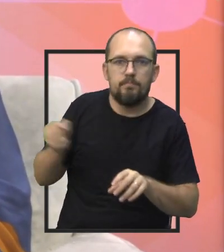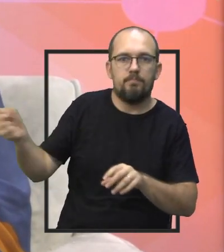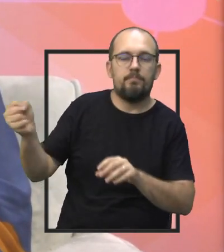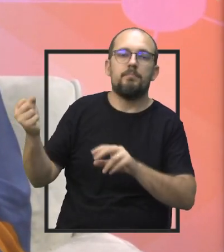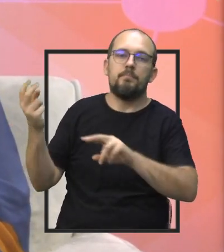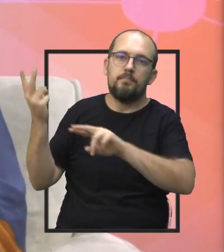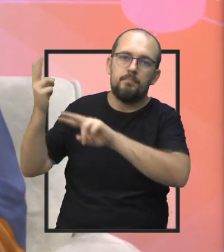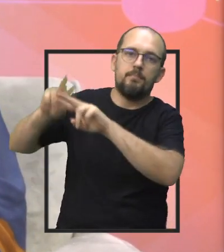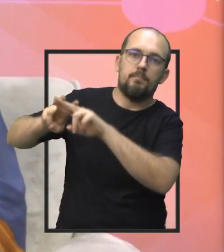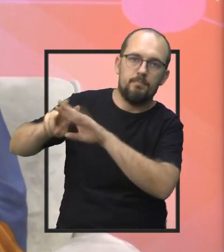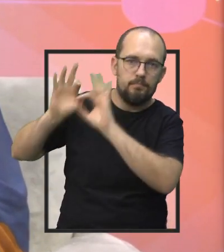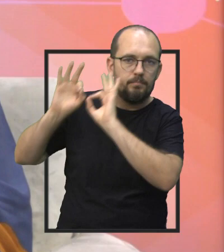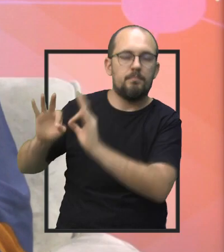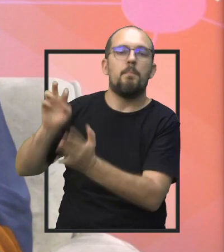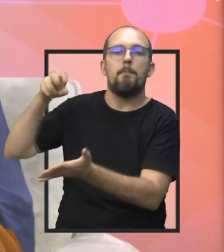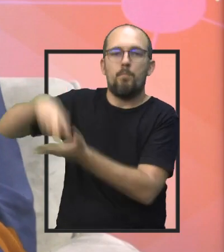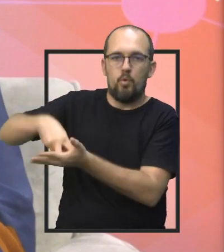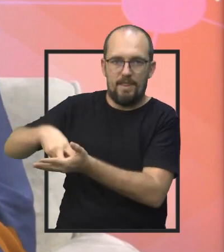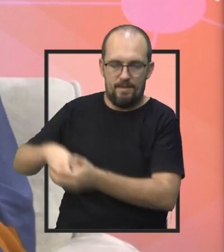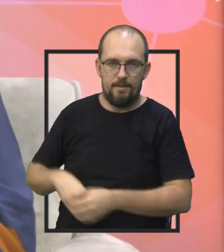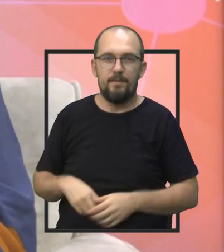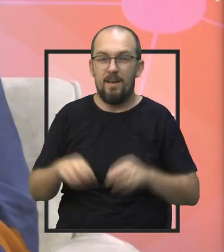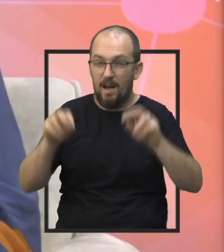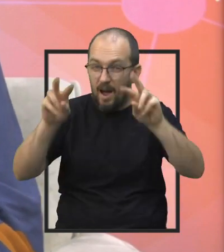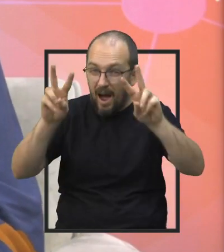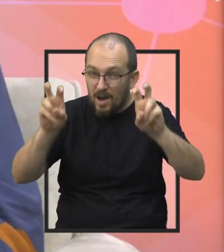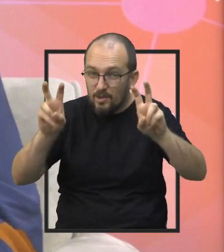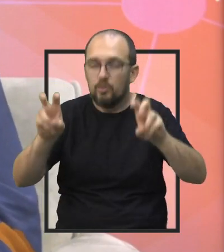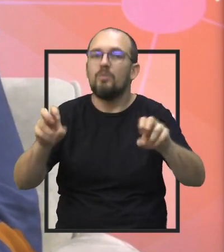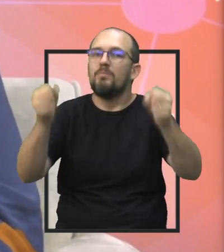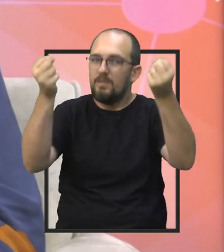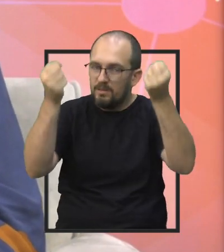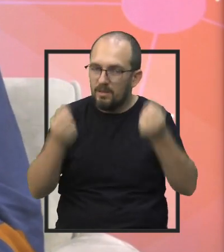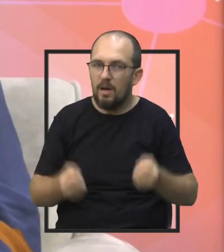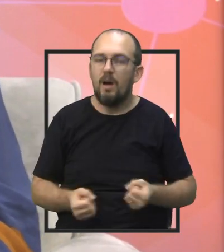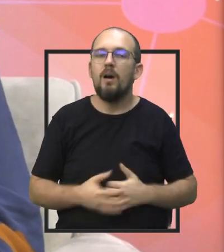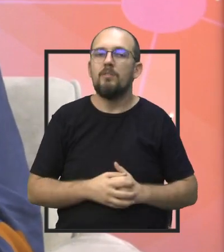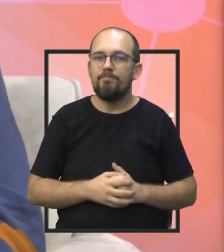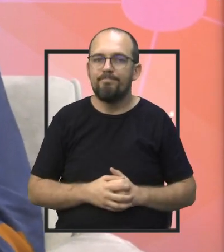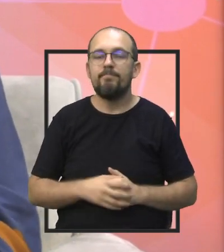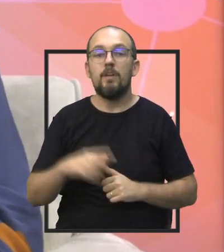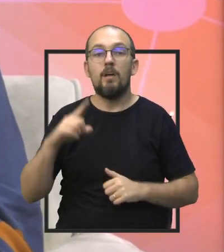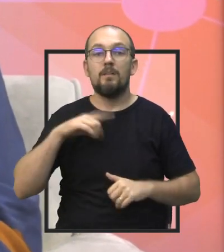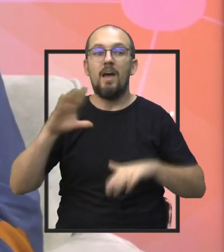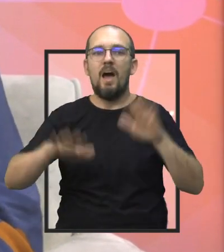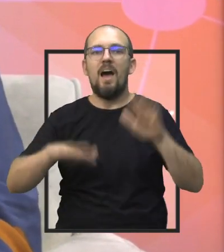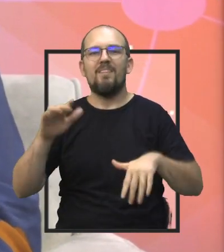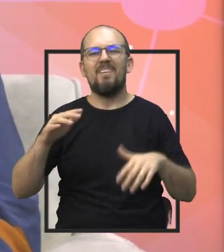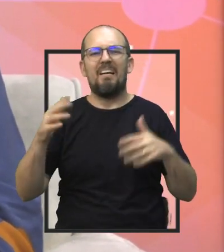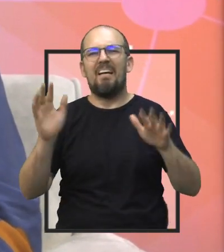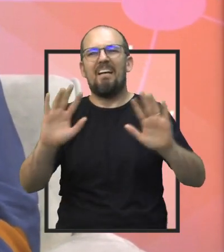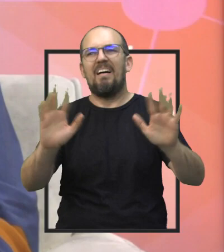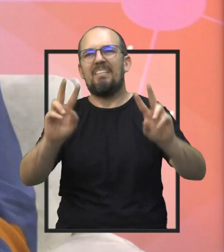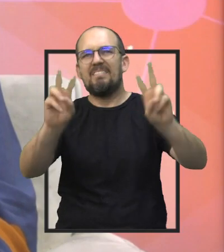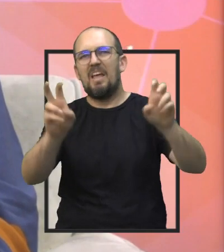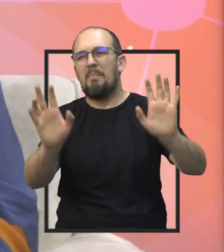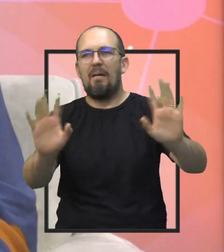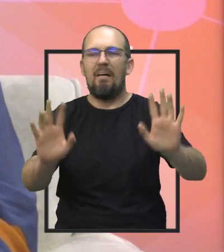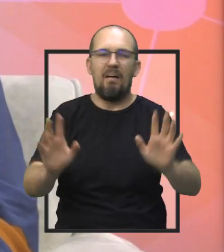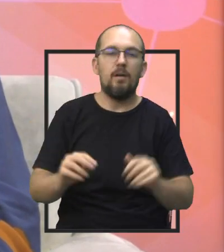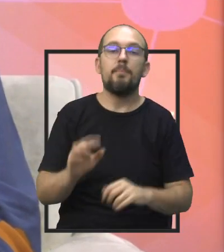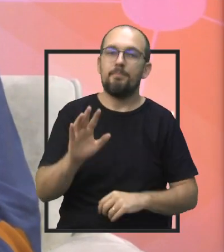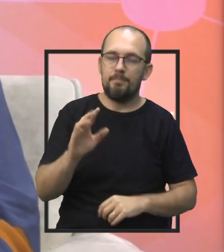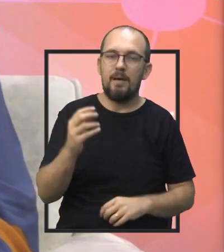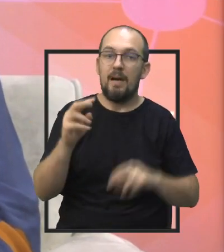assunto acaba sendo, né, um vespeiro. Às vezes, né, existe resistência em discutir e falar sobre